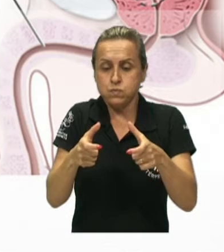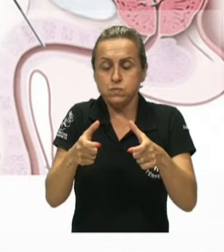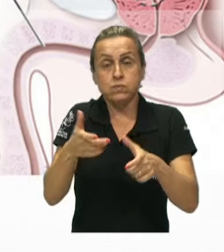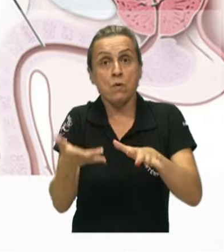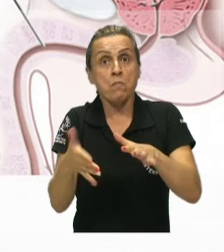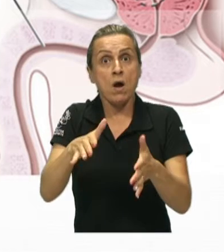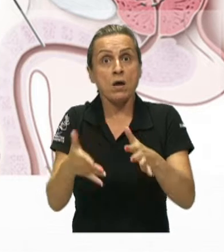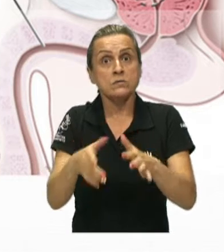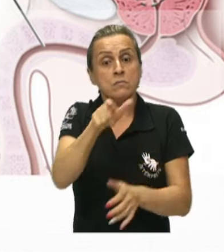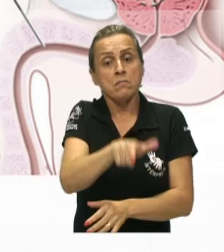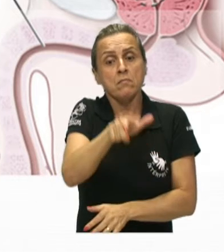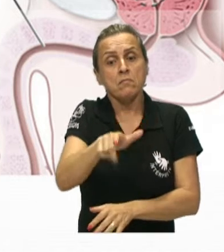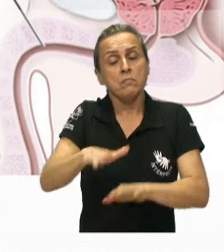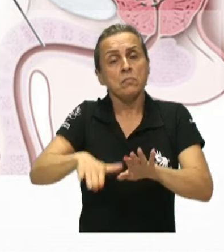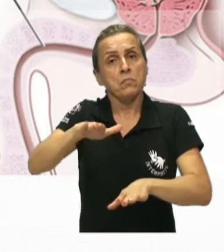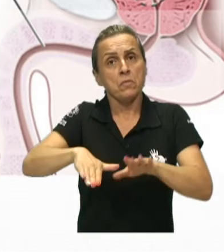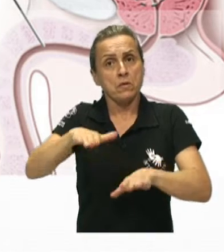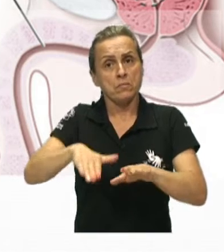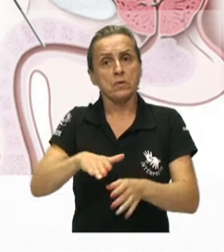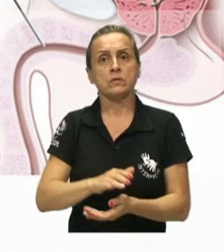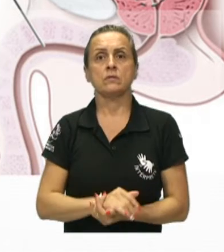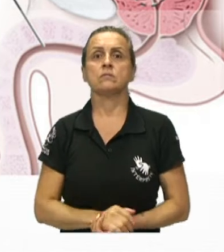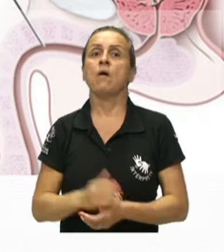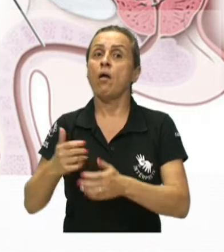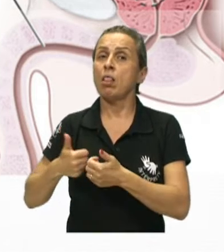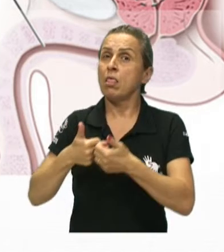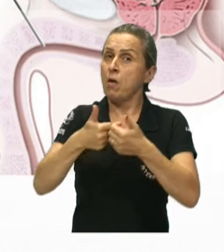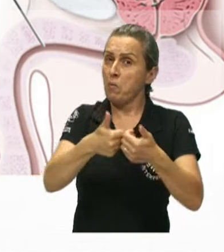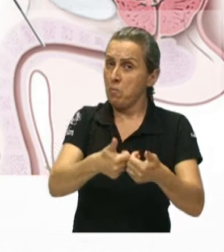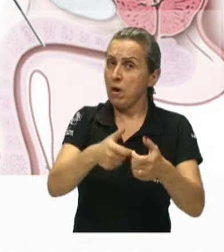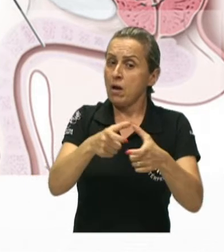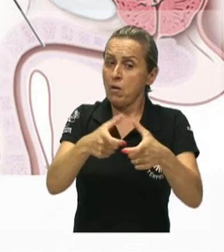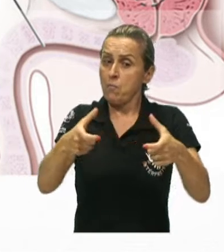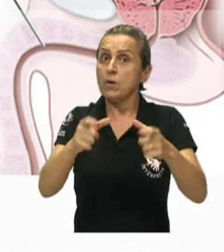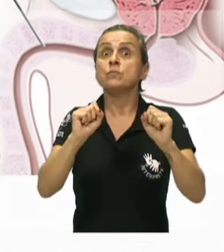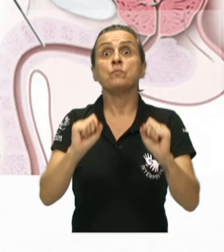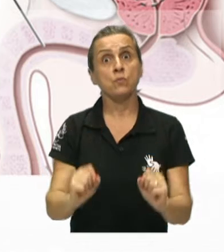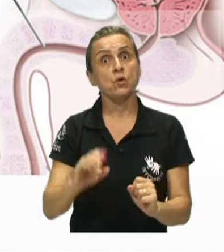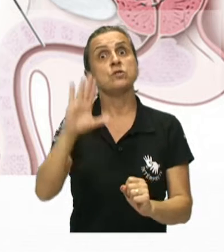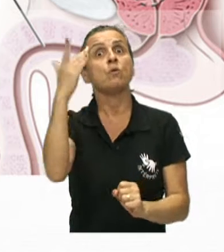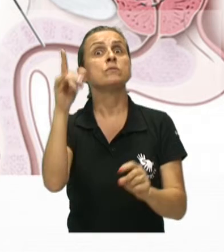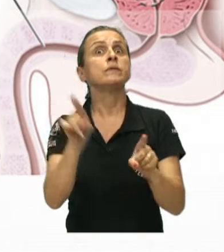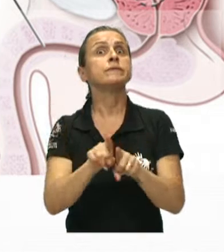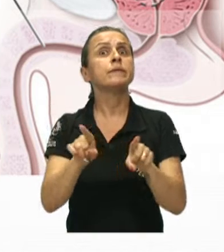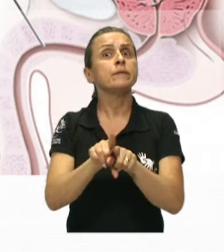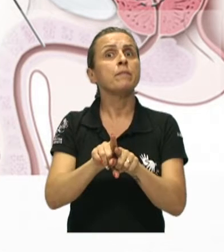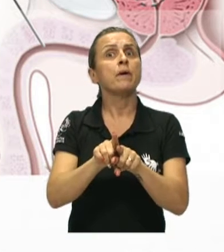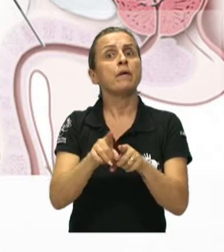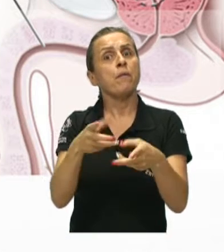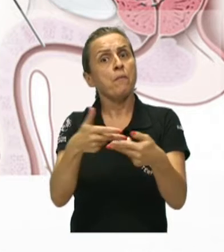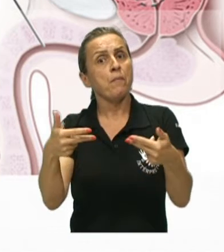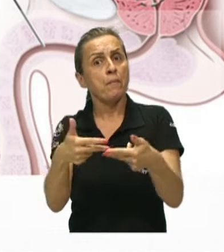pessoas. E aí o PSA acompanha esse aumento e podendo causar obstrução urinária, não sendo